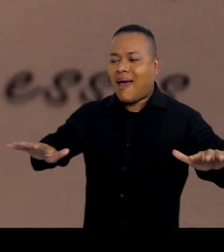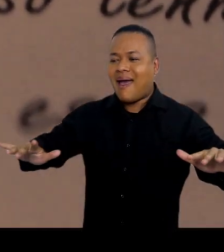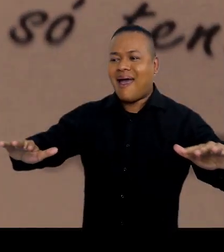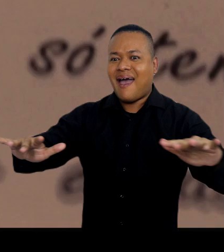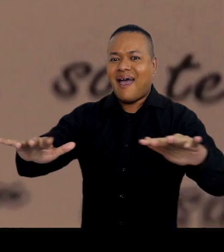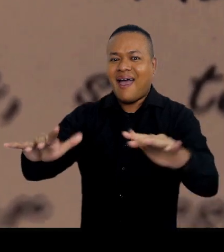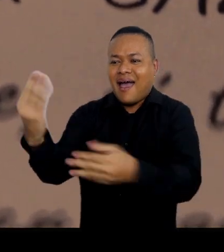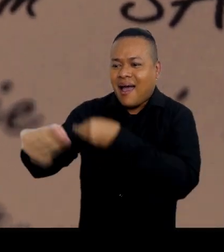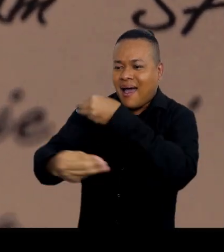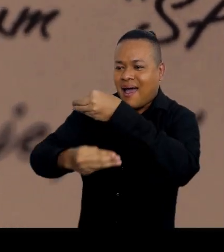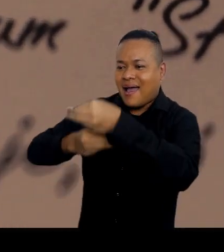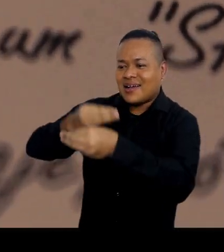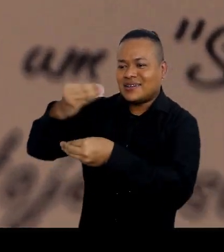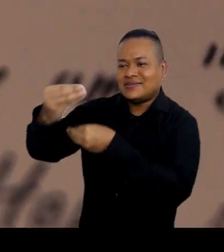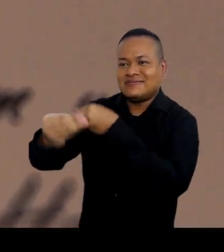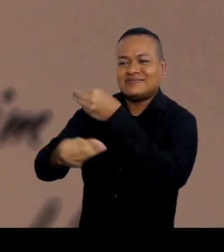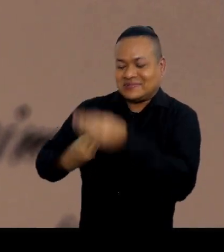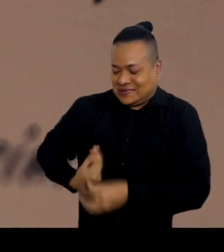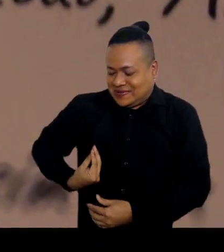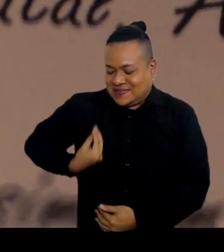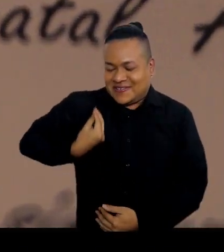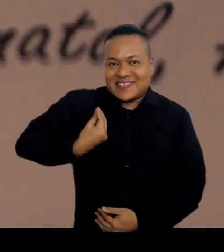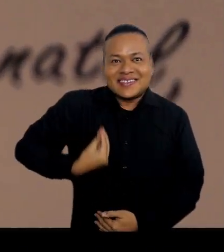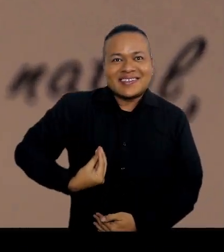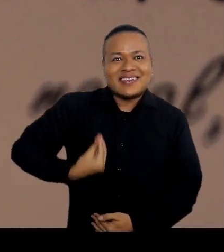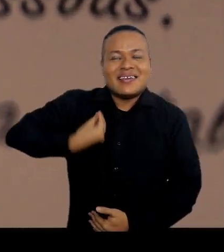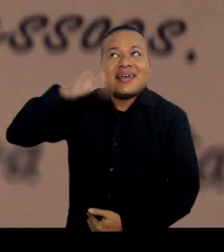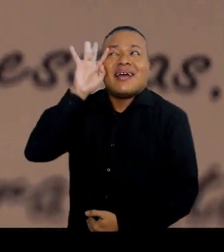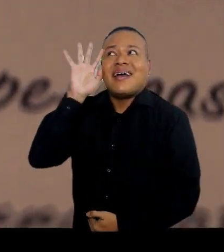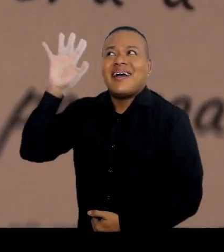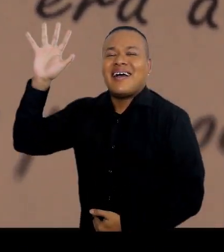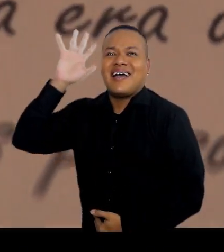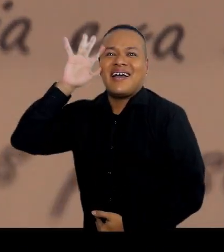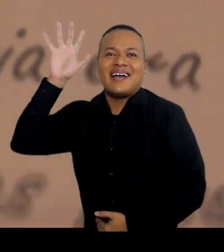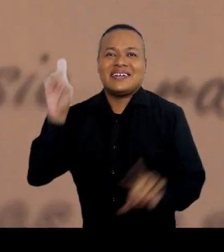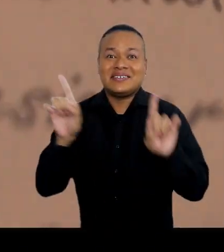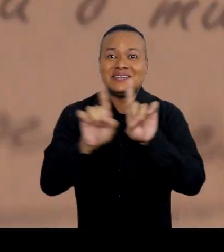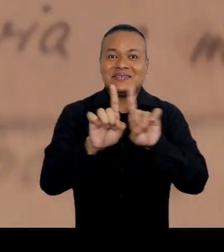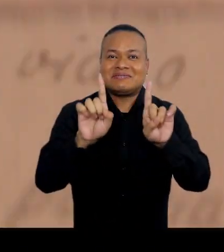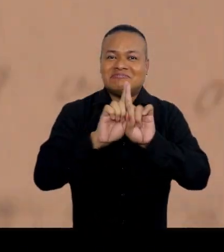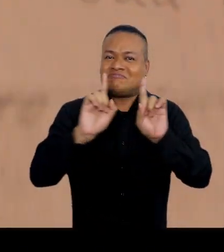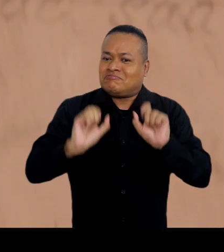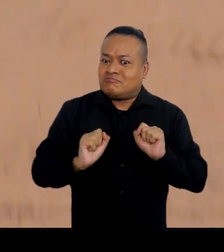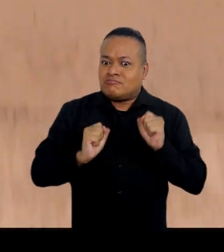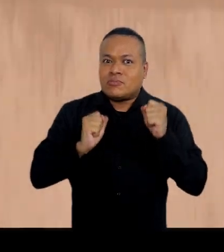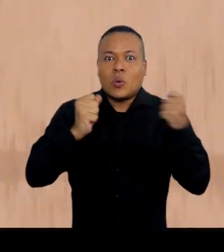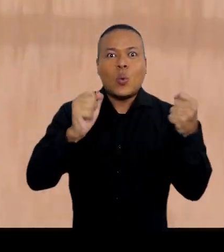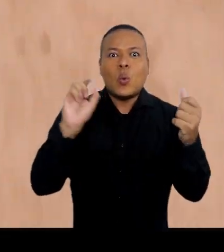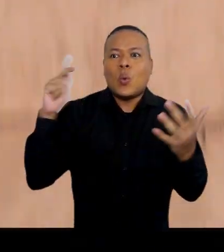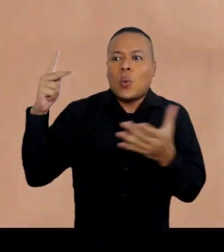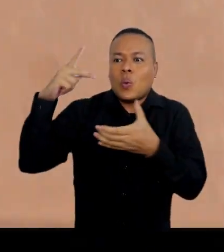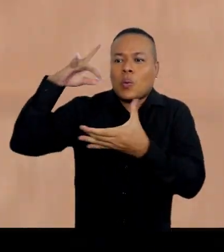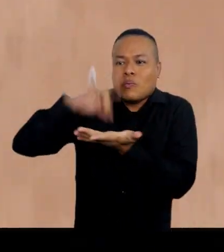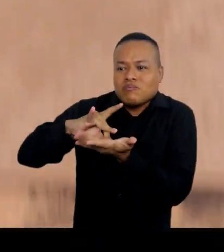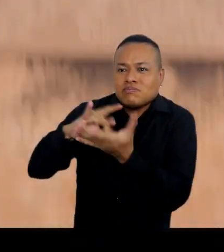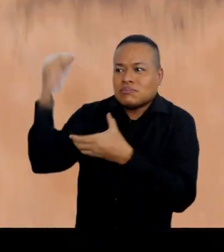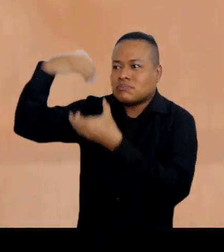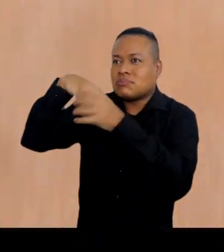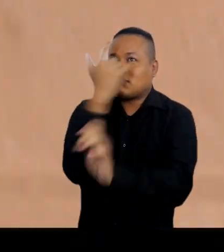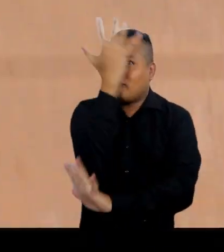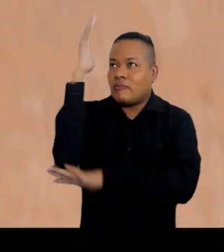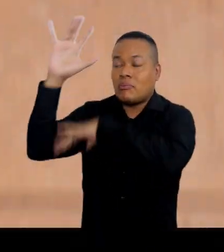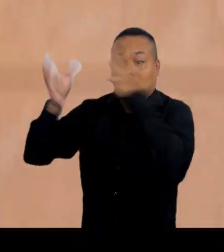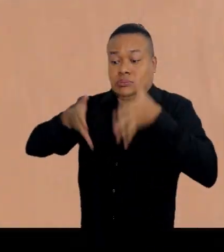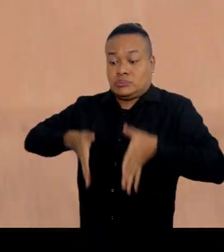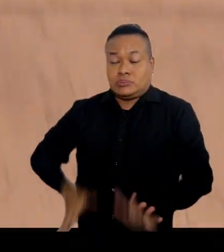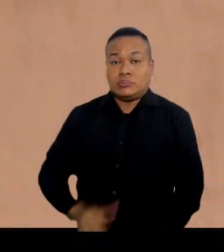livremente, misturando-se com a vida, com os sonhos e com a força misteriosa da floresta. Nascido